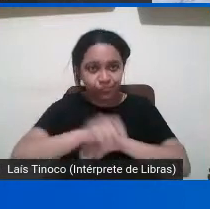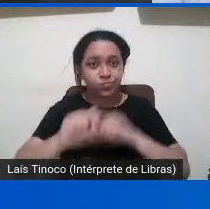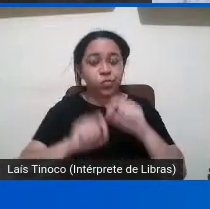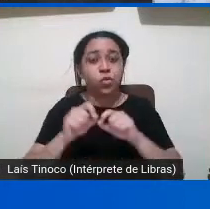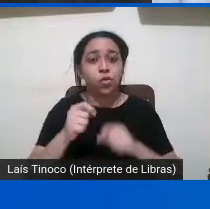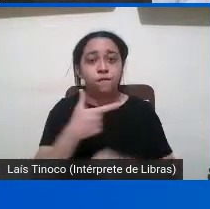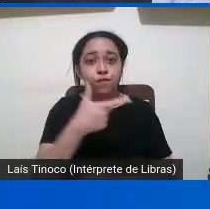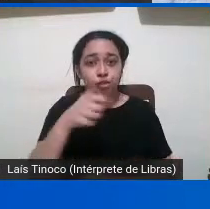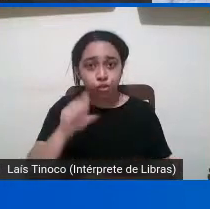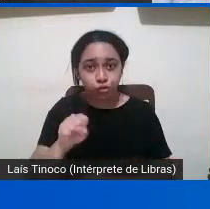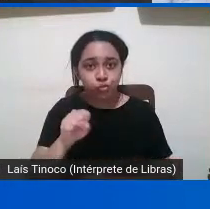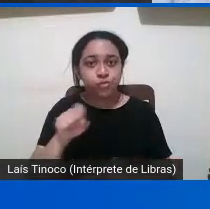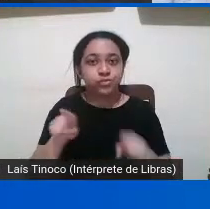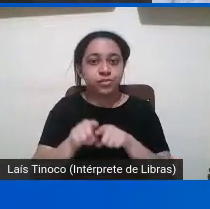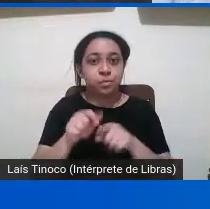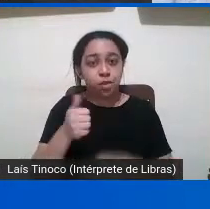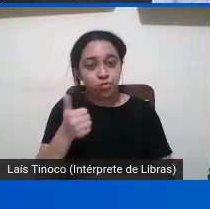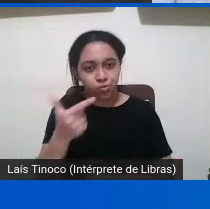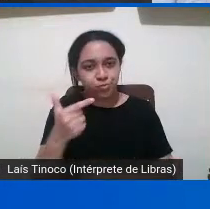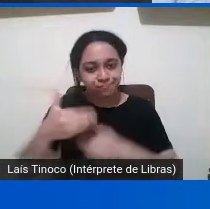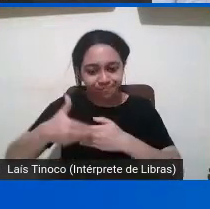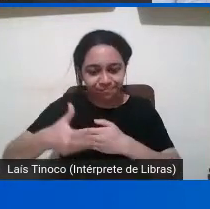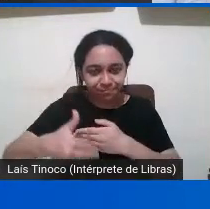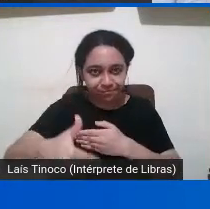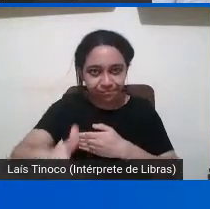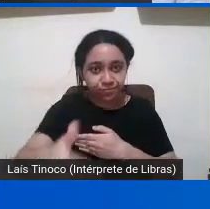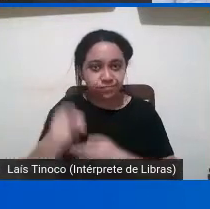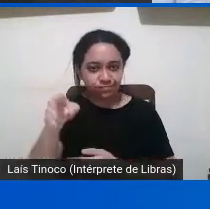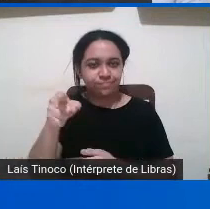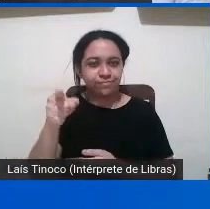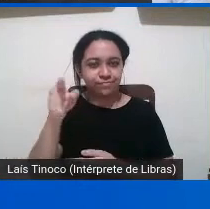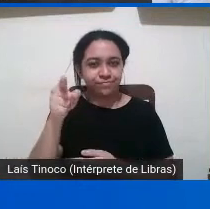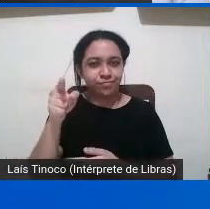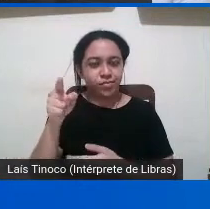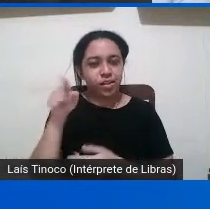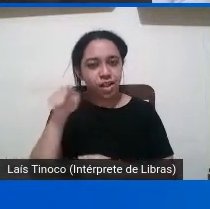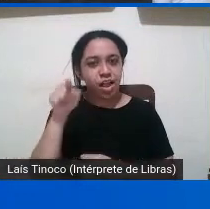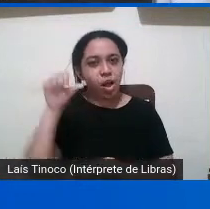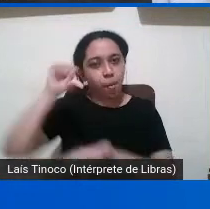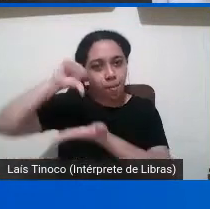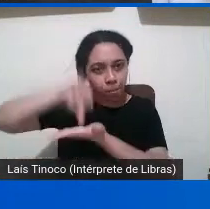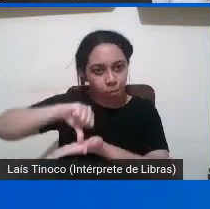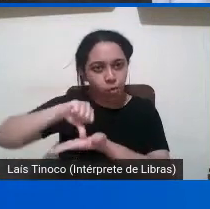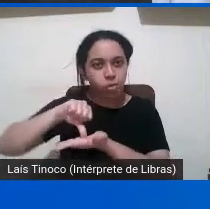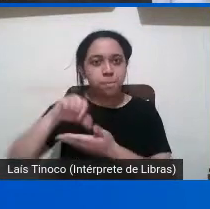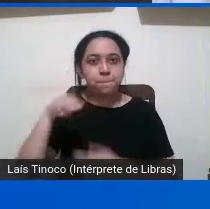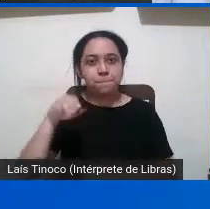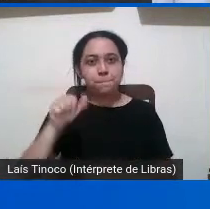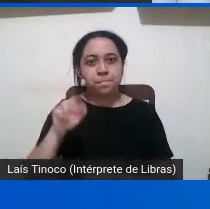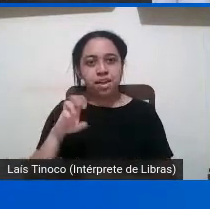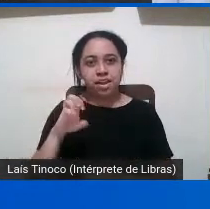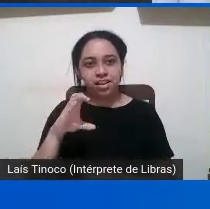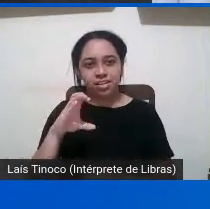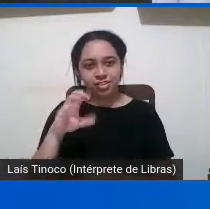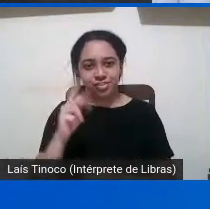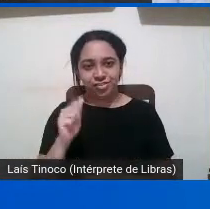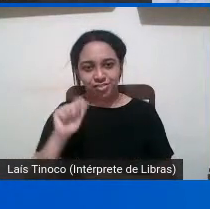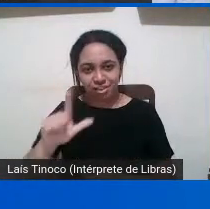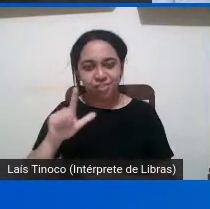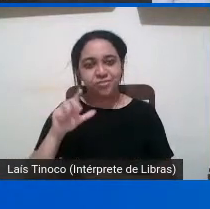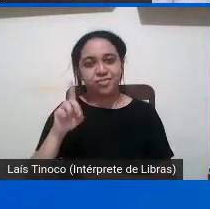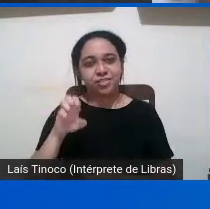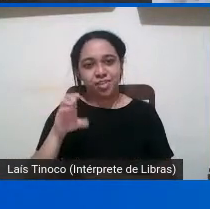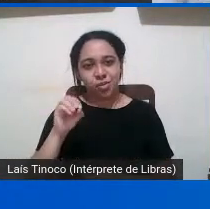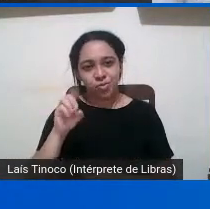graduação em andamento essa unidade que está aparecendo aí a unidade de Marechal Deodoro que é eu sei que tem gente de Alagoas aqui nos assistindo